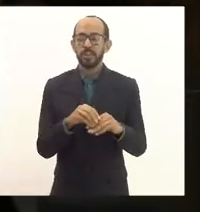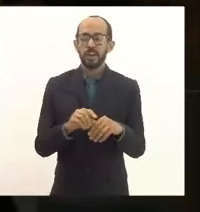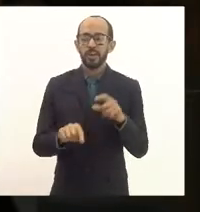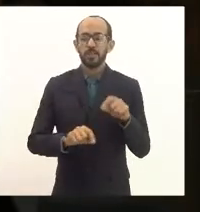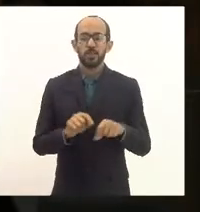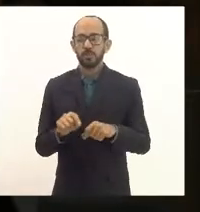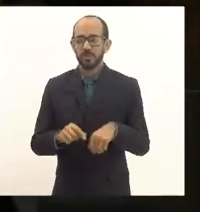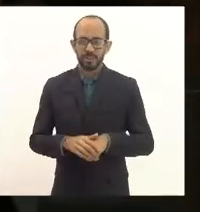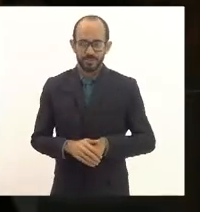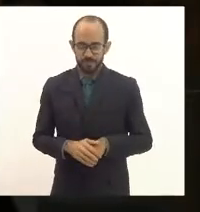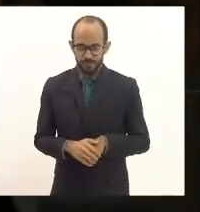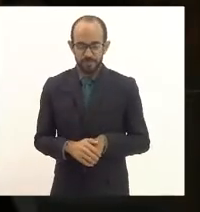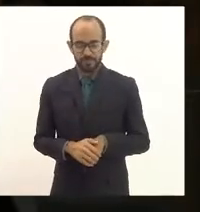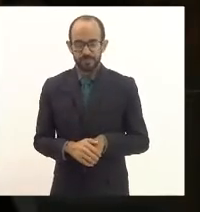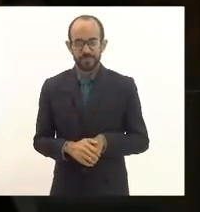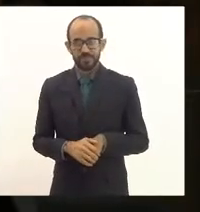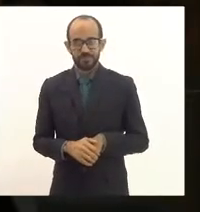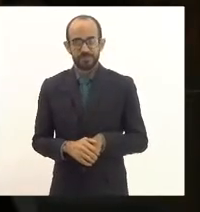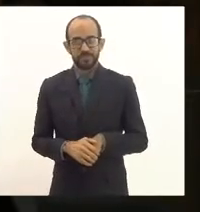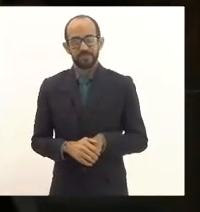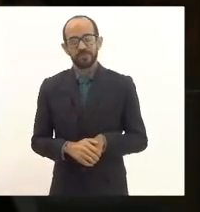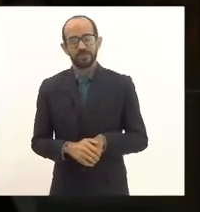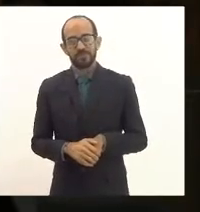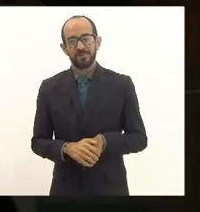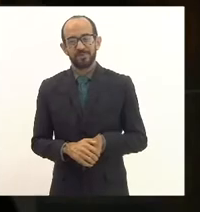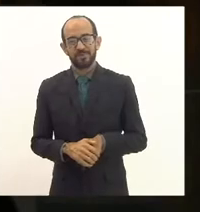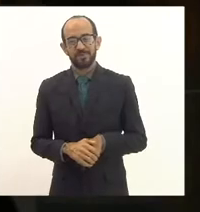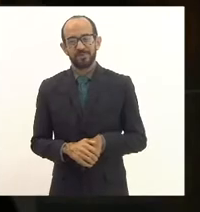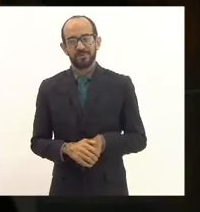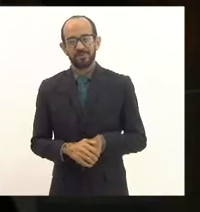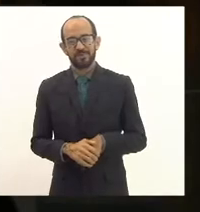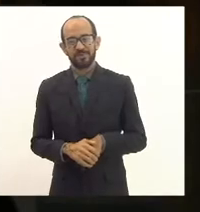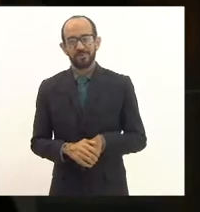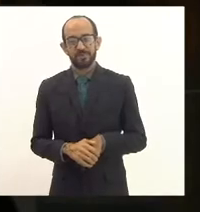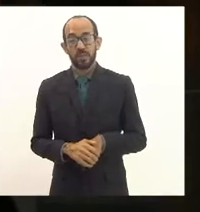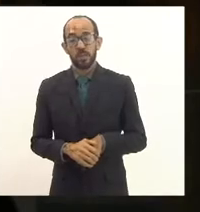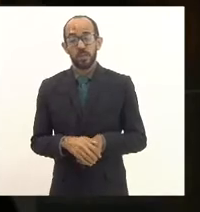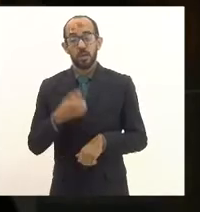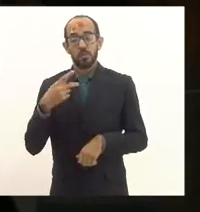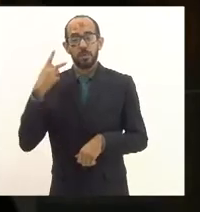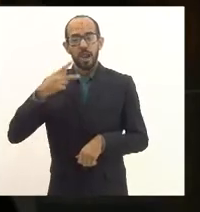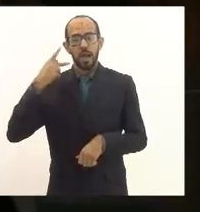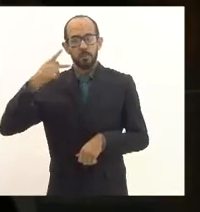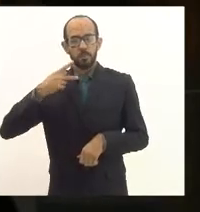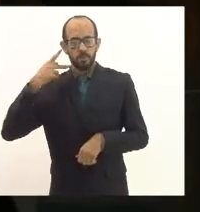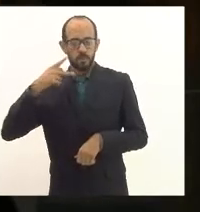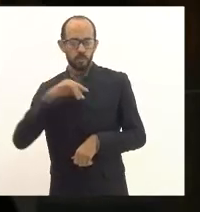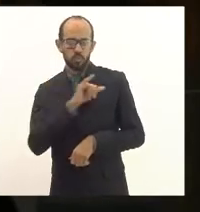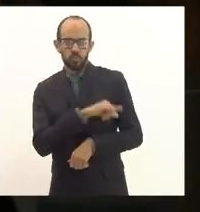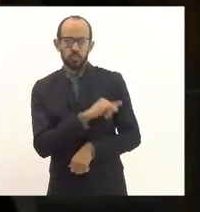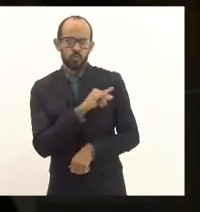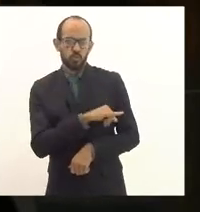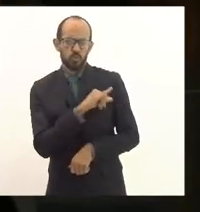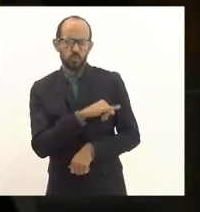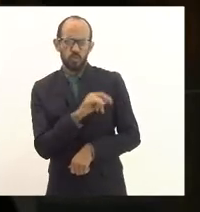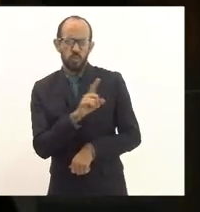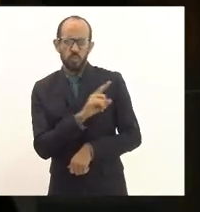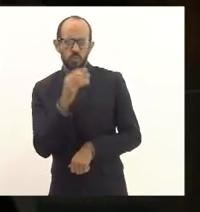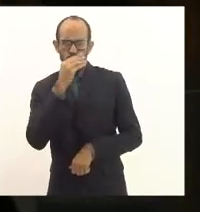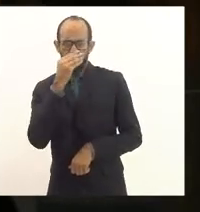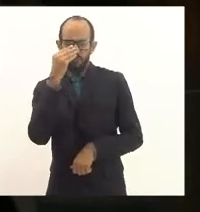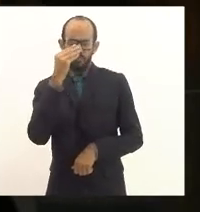realçando, que o Parlamento Fluminense, volto a dizer, não faltou a nenhum dos